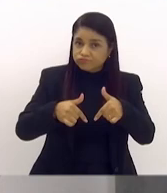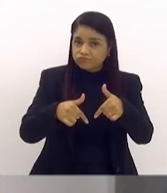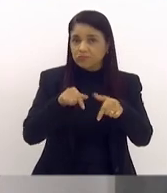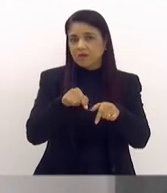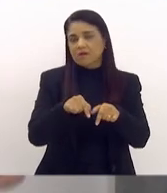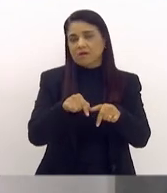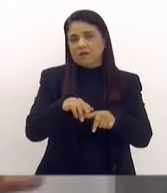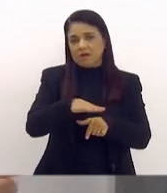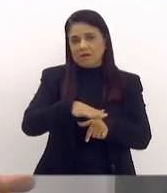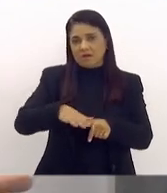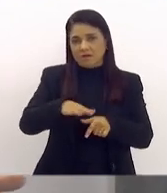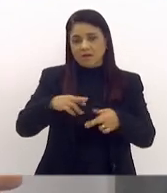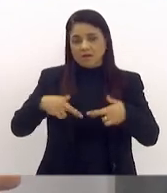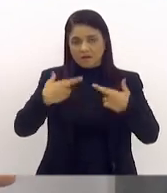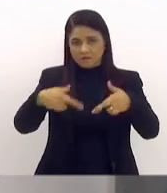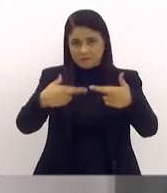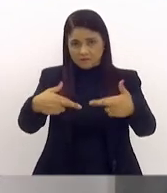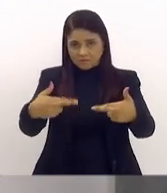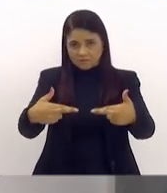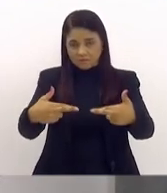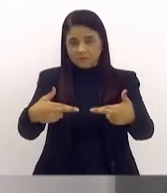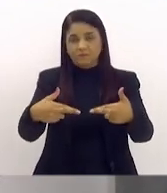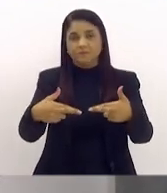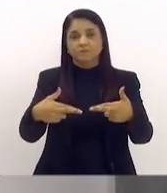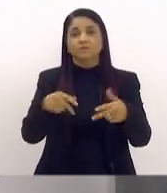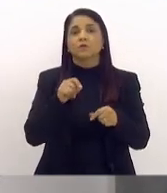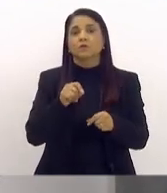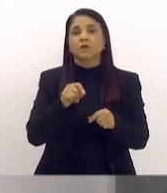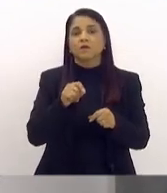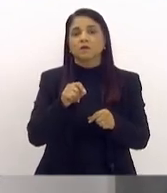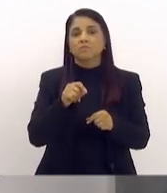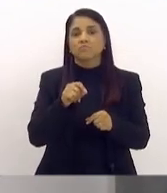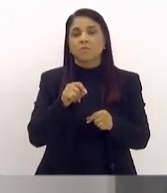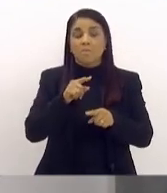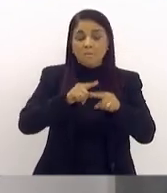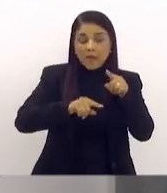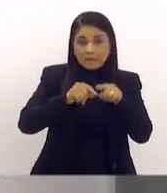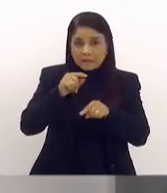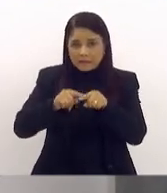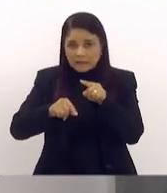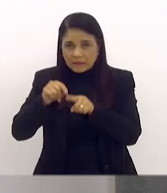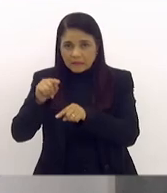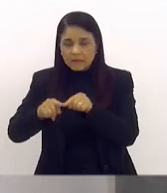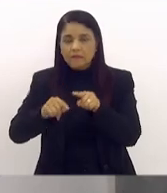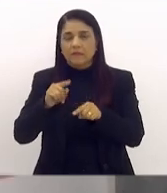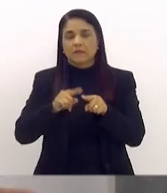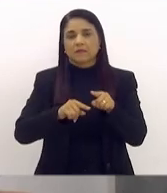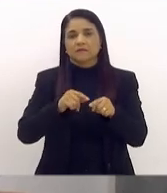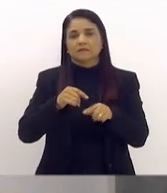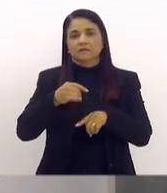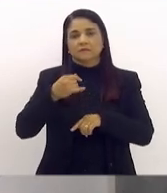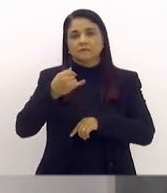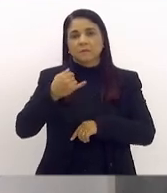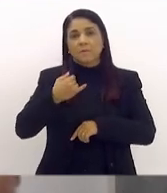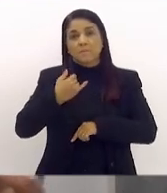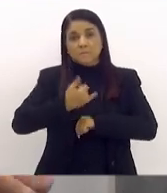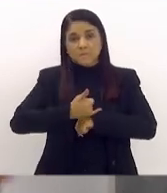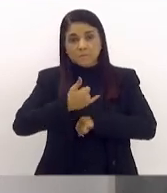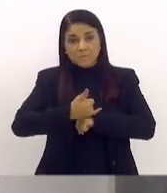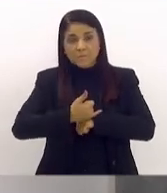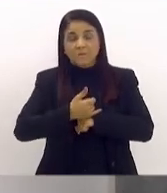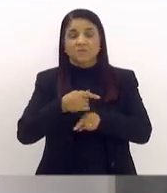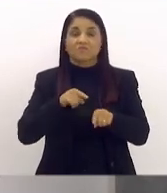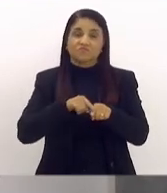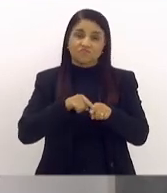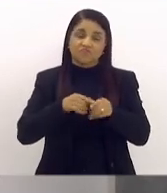essa questão da reciclagem porque ela menciona eh materiais né como metais e navios